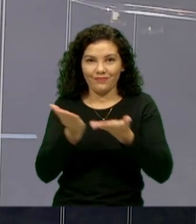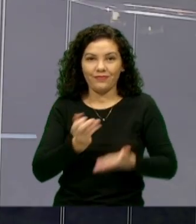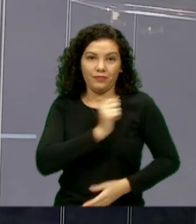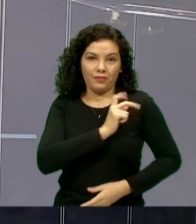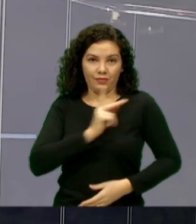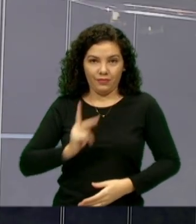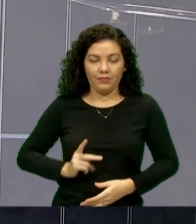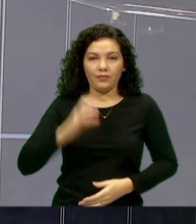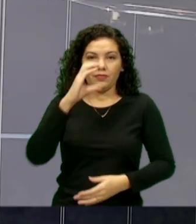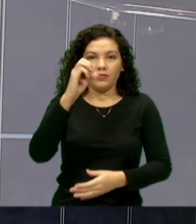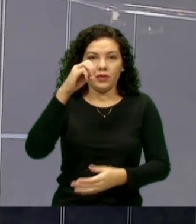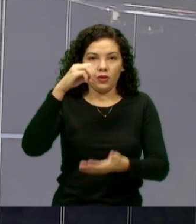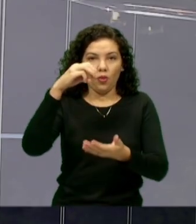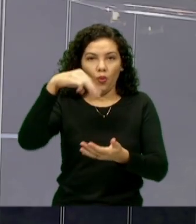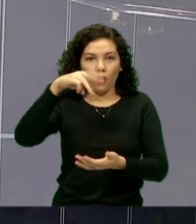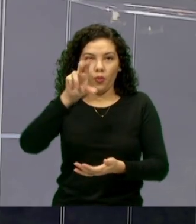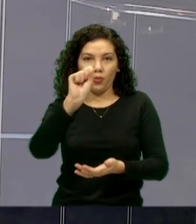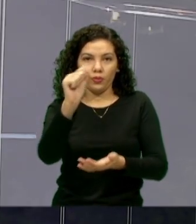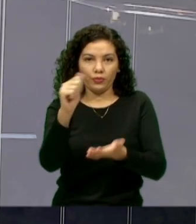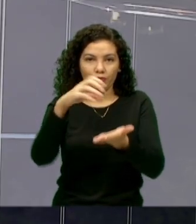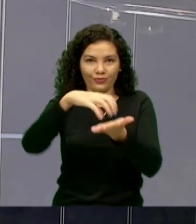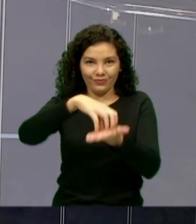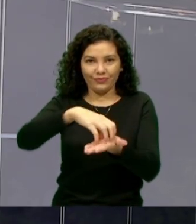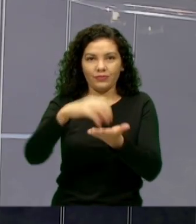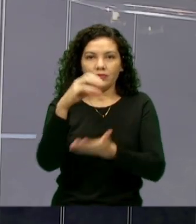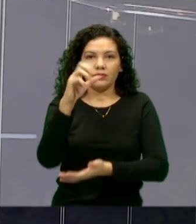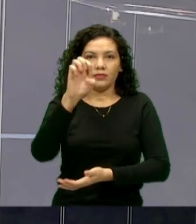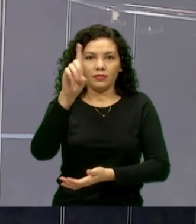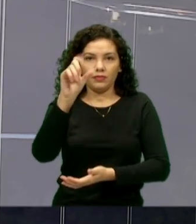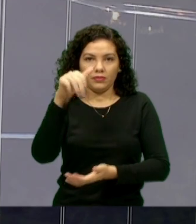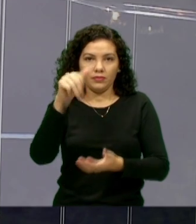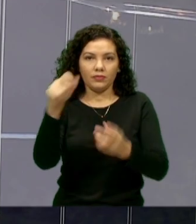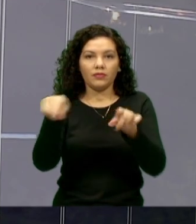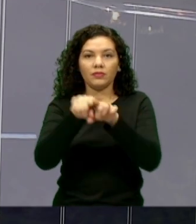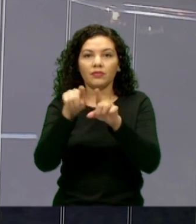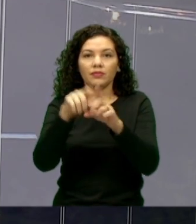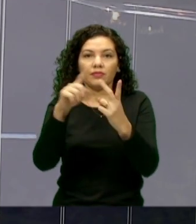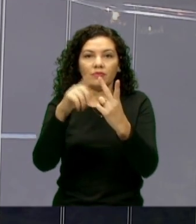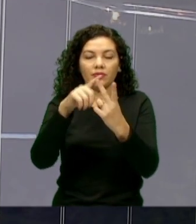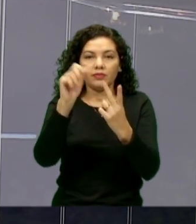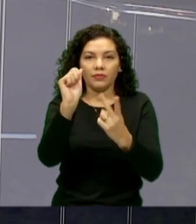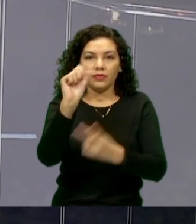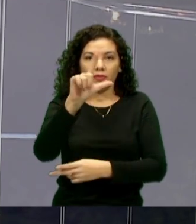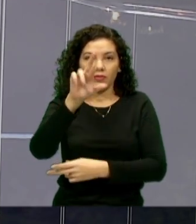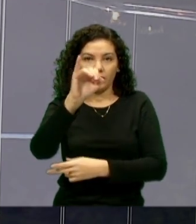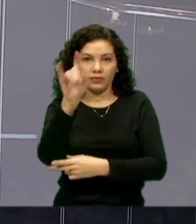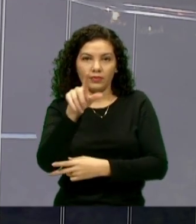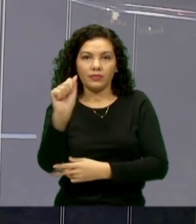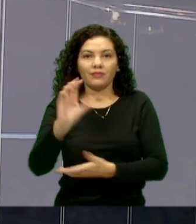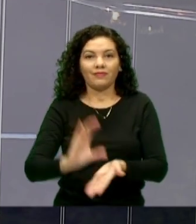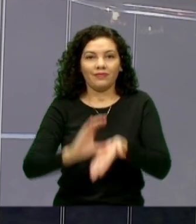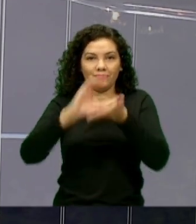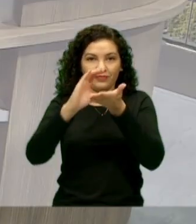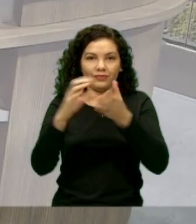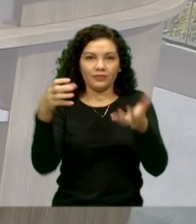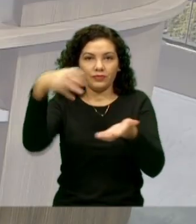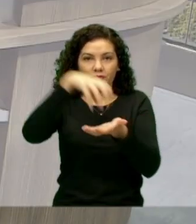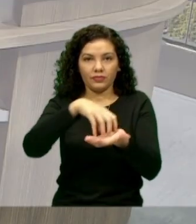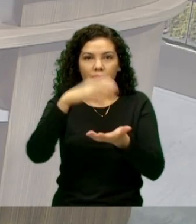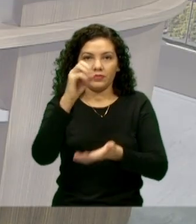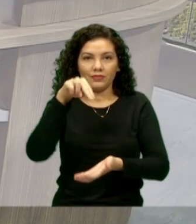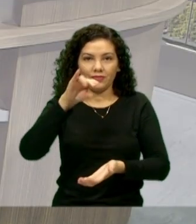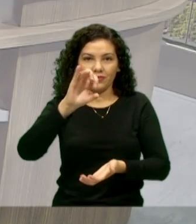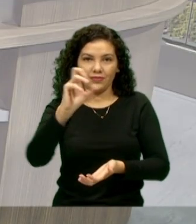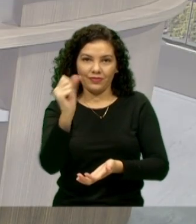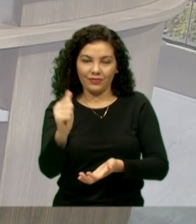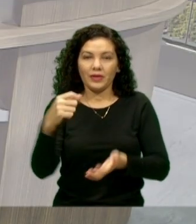do Comusa de Itajaí, o Edmar Garcia, e também a Luísa Ana Klein, que é conselheira do Comusa. E é a tua primeira